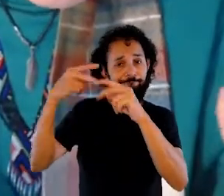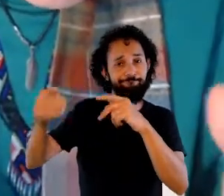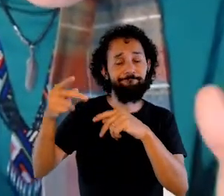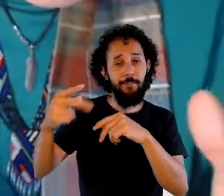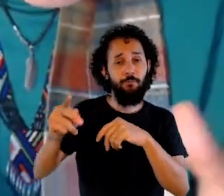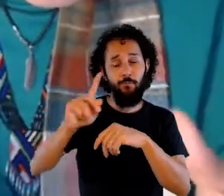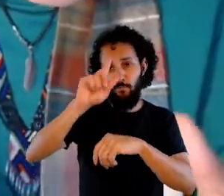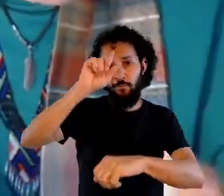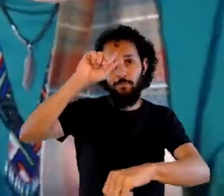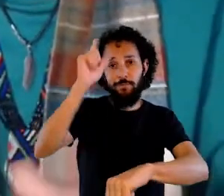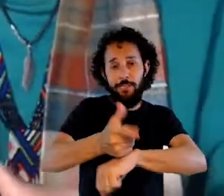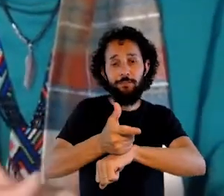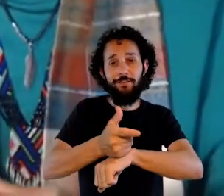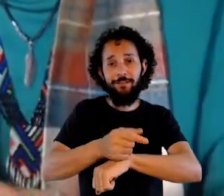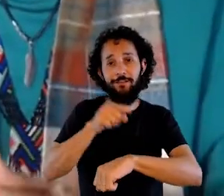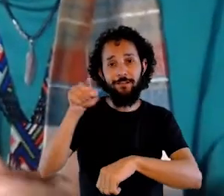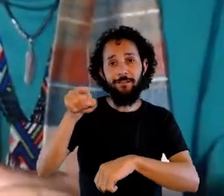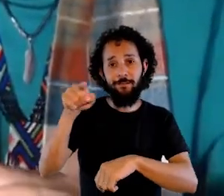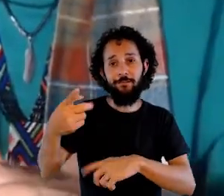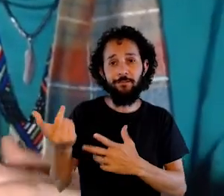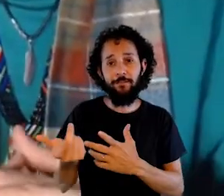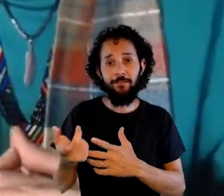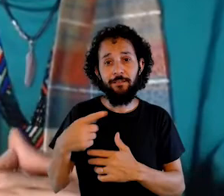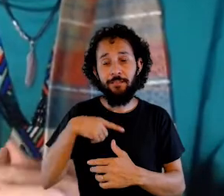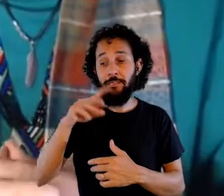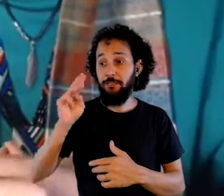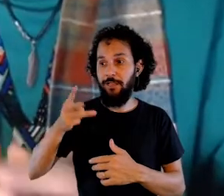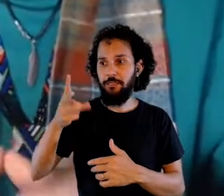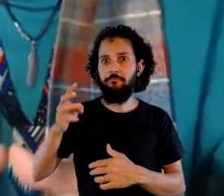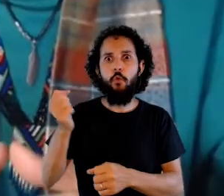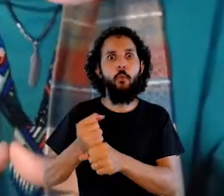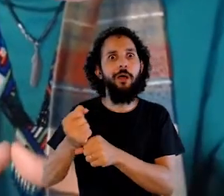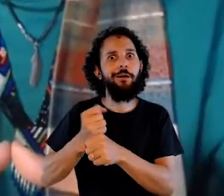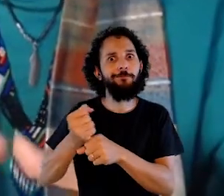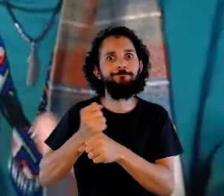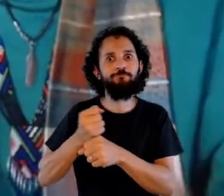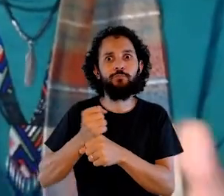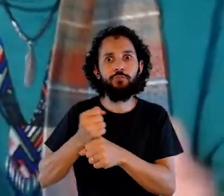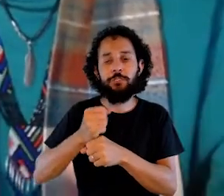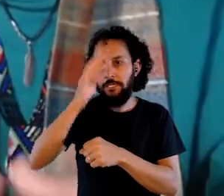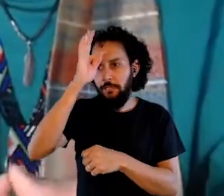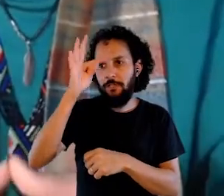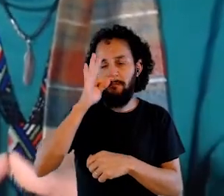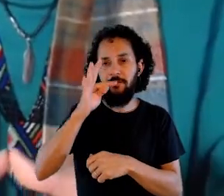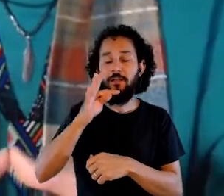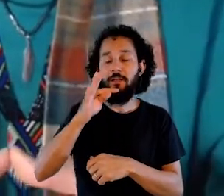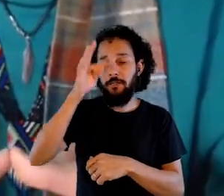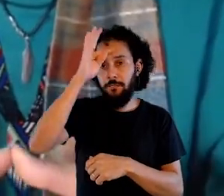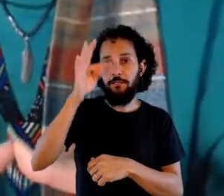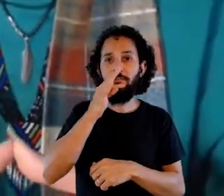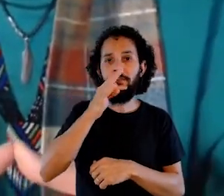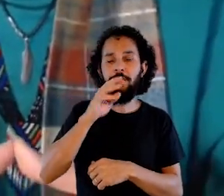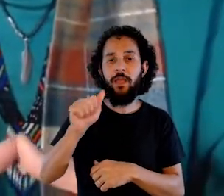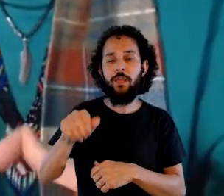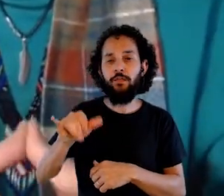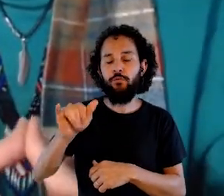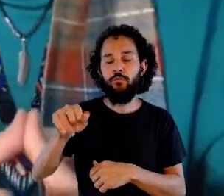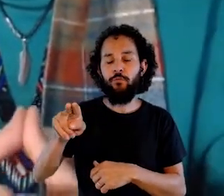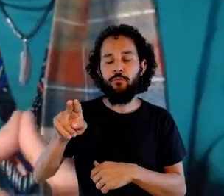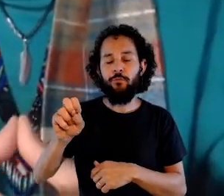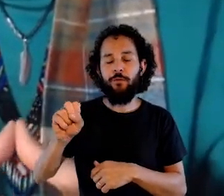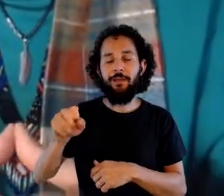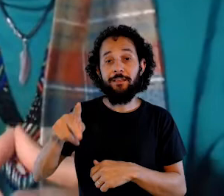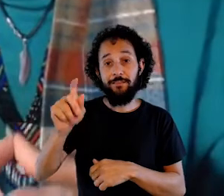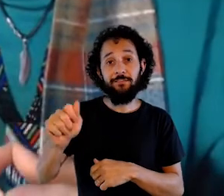Os Shipibos têm 3.000 anos de tradição em uso da ayahuasca, né? Então recebi as minhas bênçãos para poder